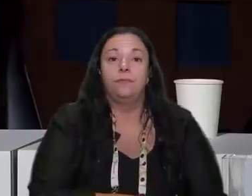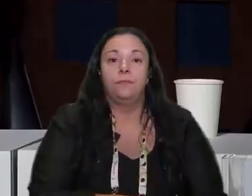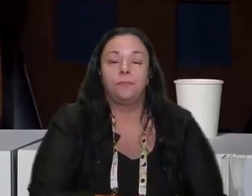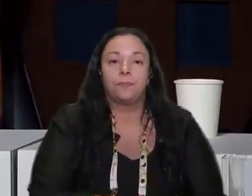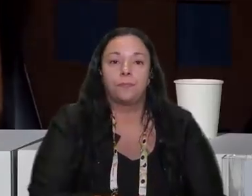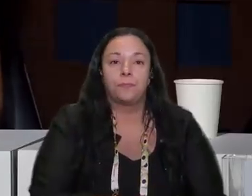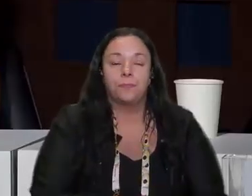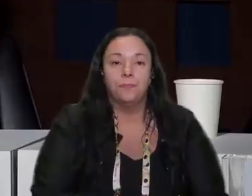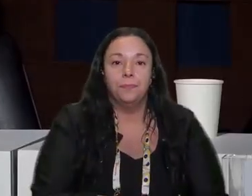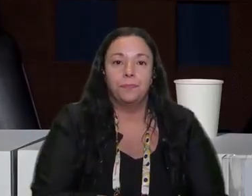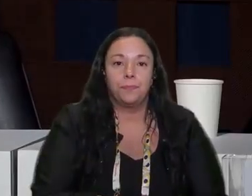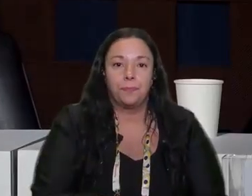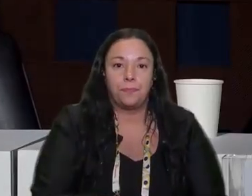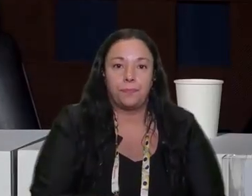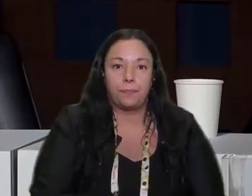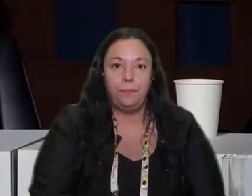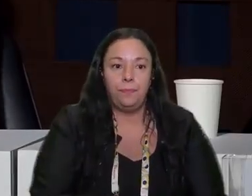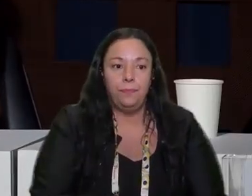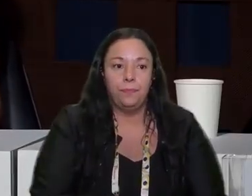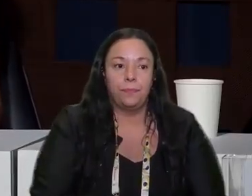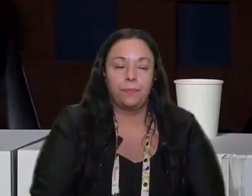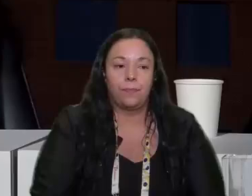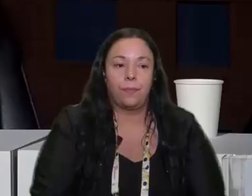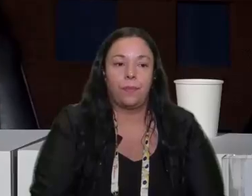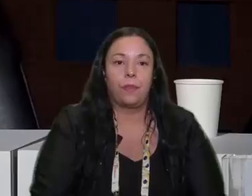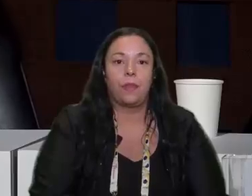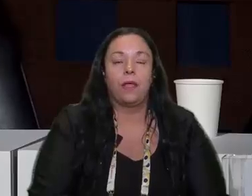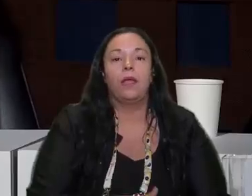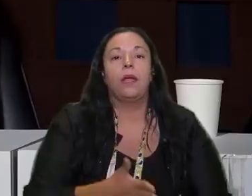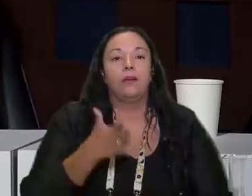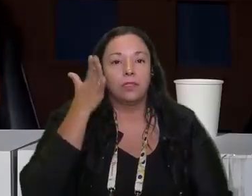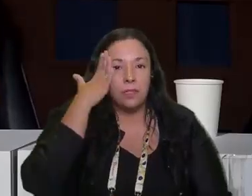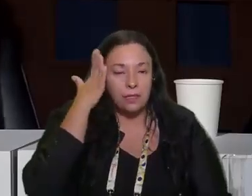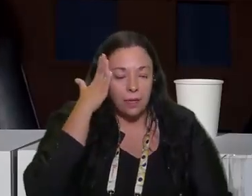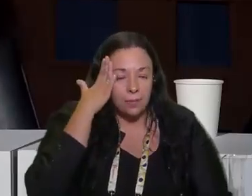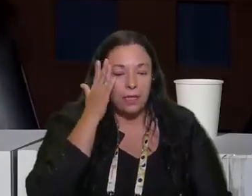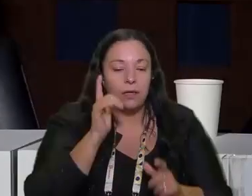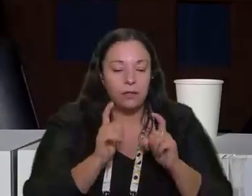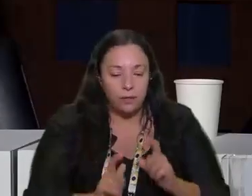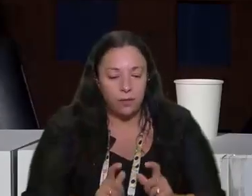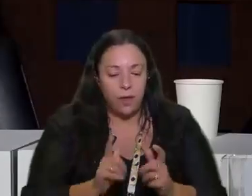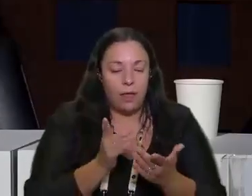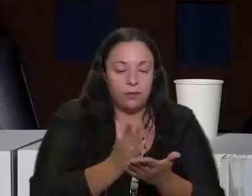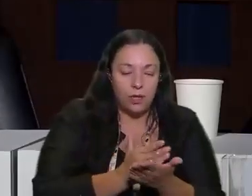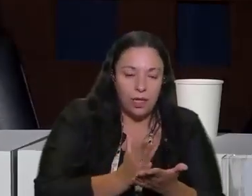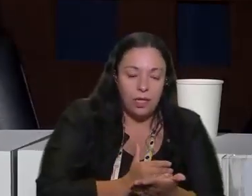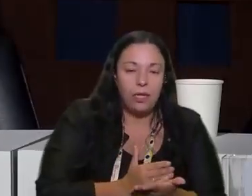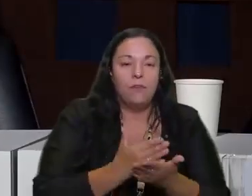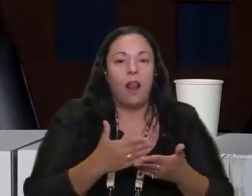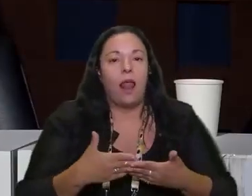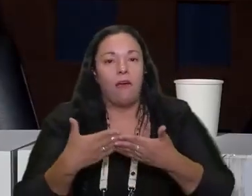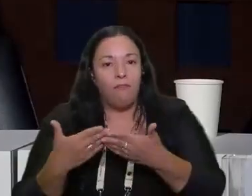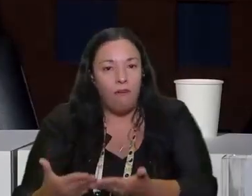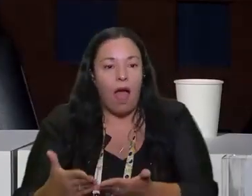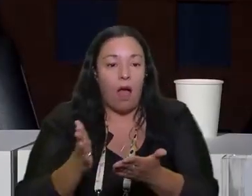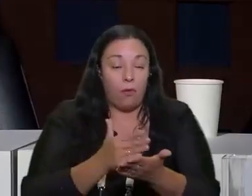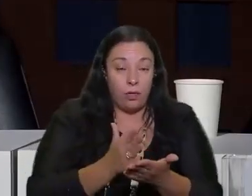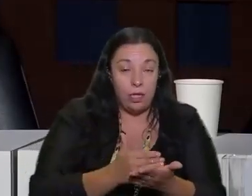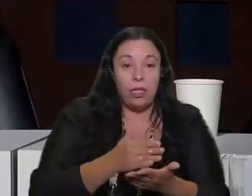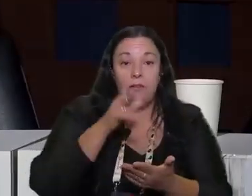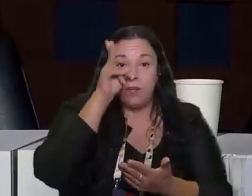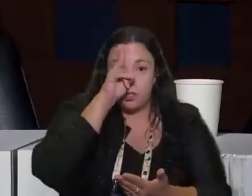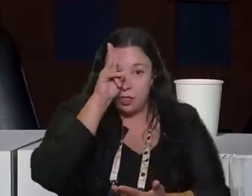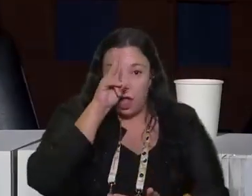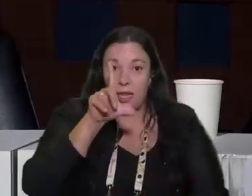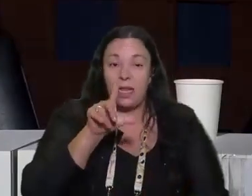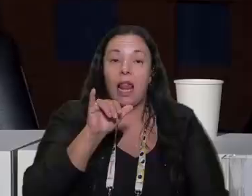também eu já tinha uma questão eu já sabia de onde o livro partia, para onde eu queria levá-lo. A história da Lisa tem